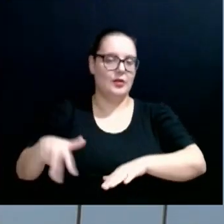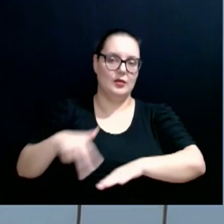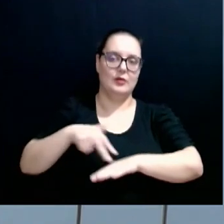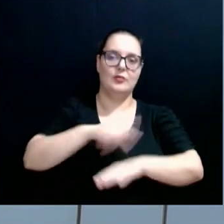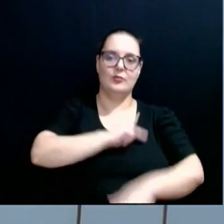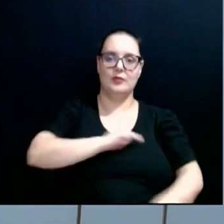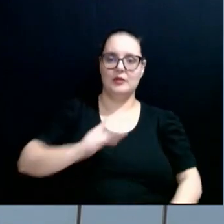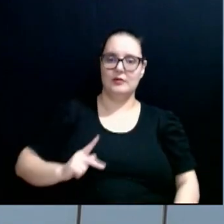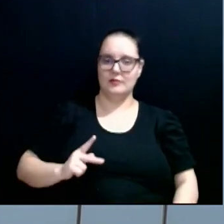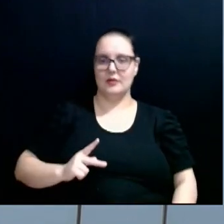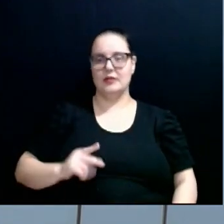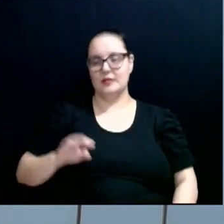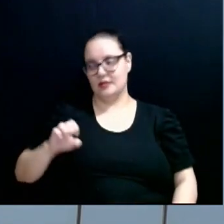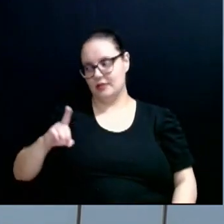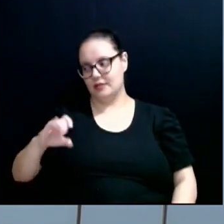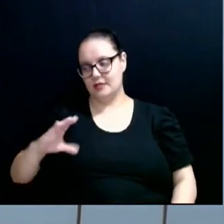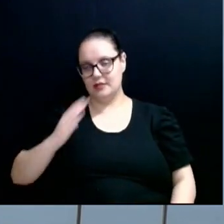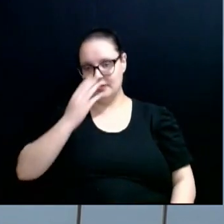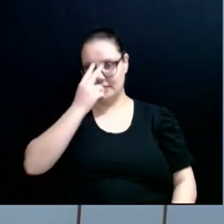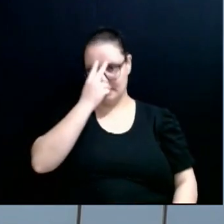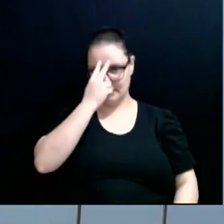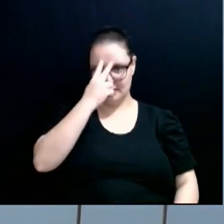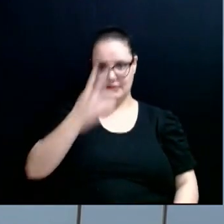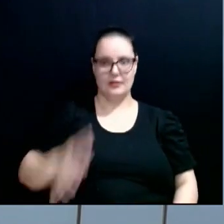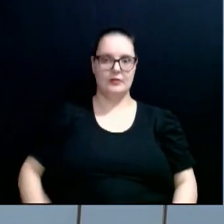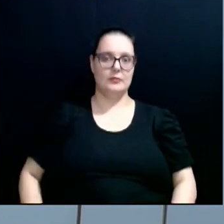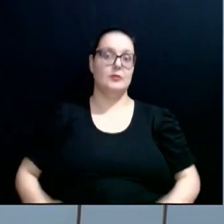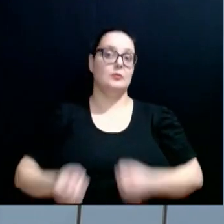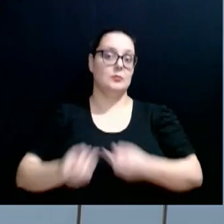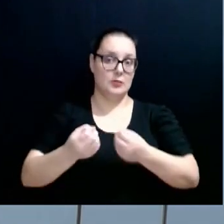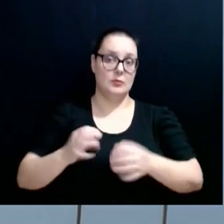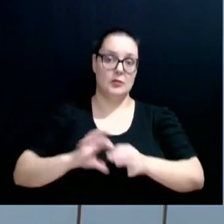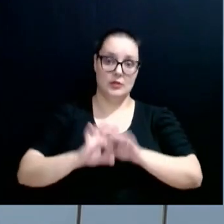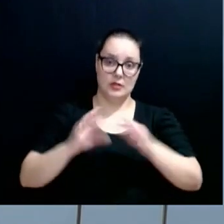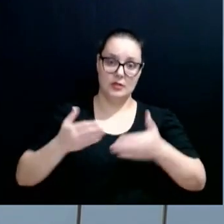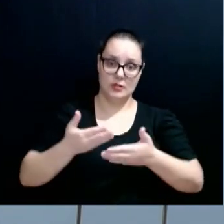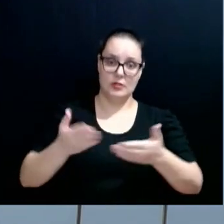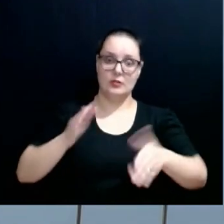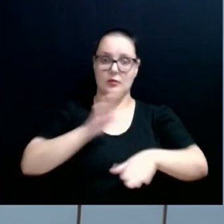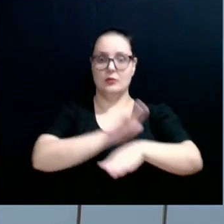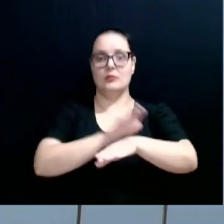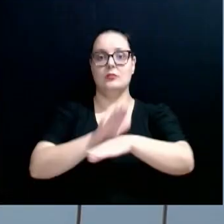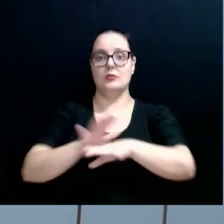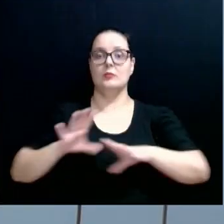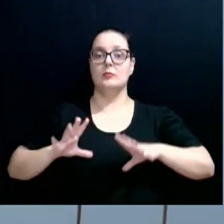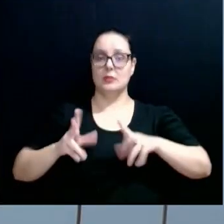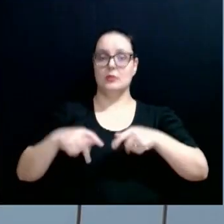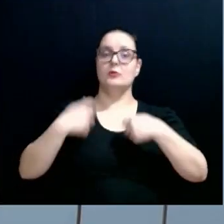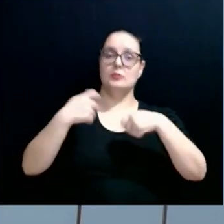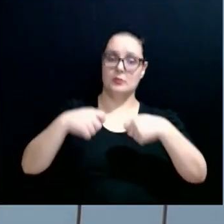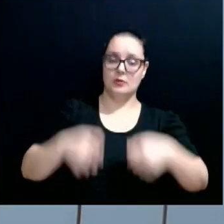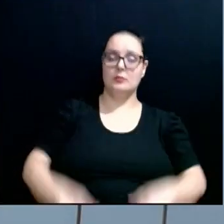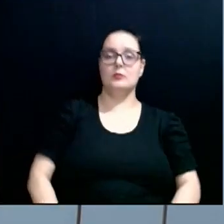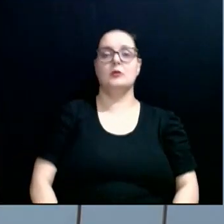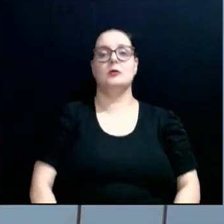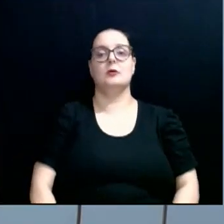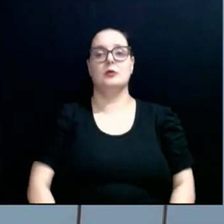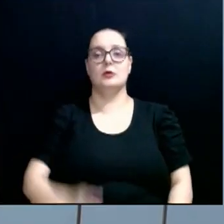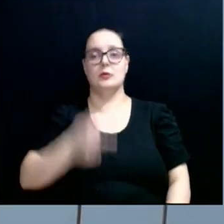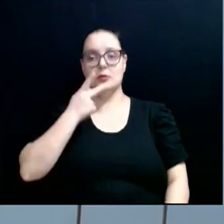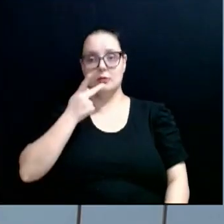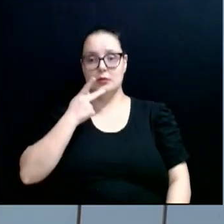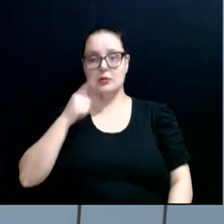essas informações e também deixar a nossa colaboração para todos que precisam, dizer que a nossa fiscalização,